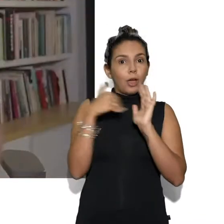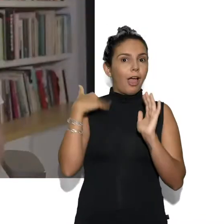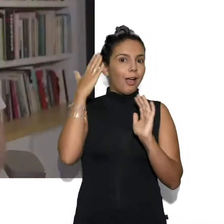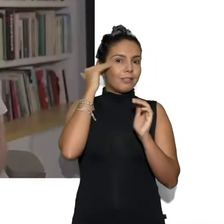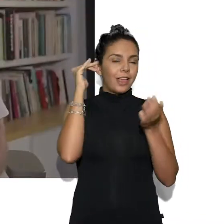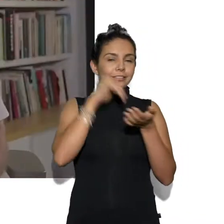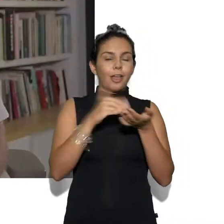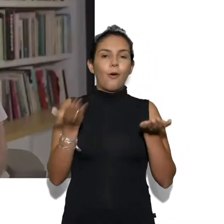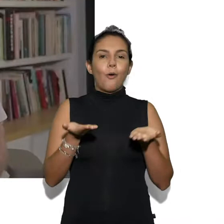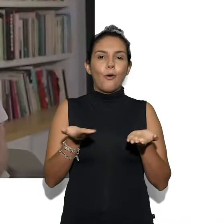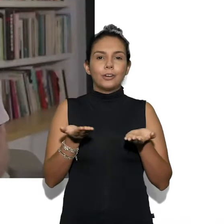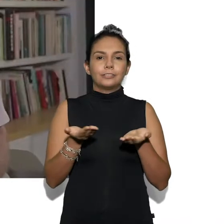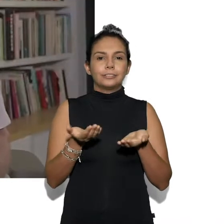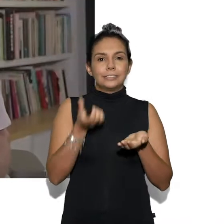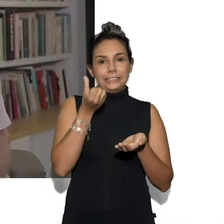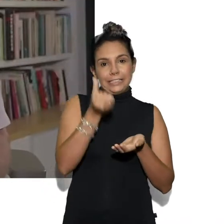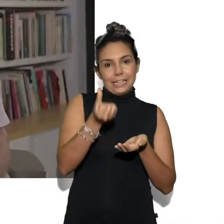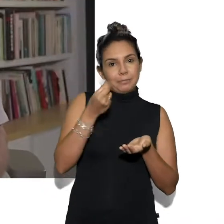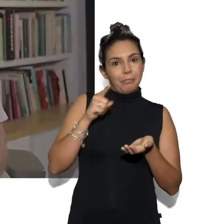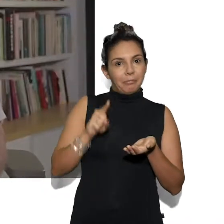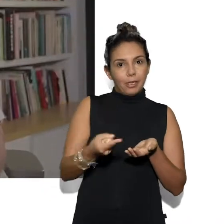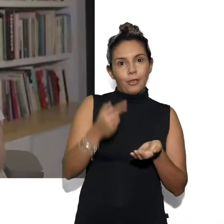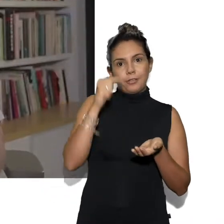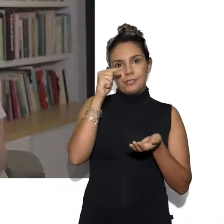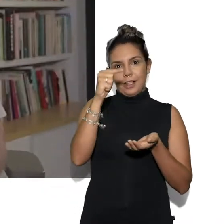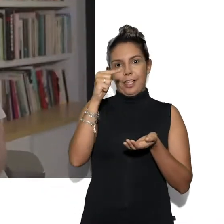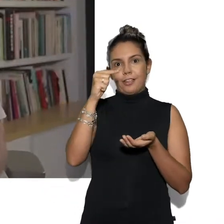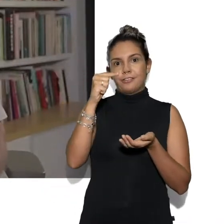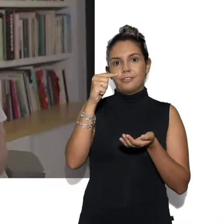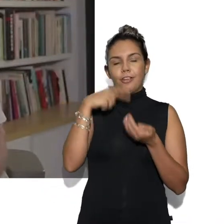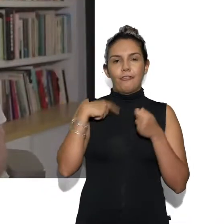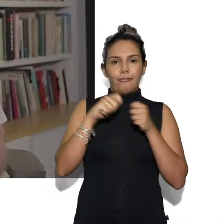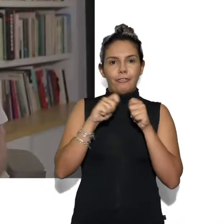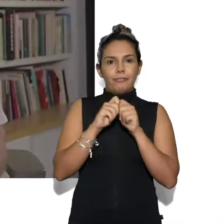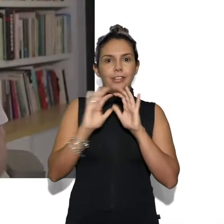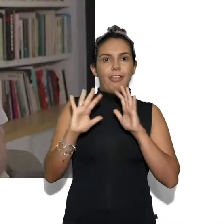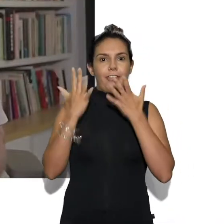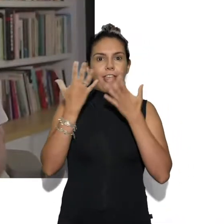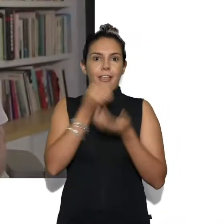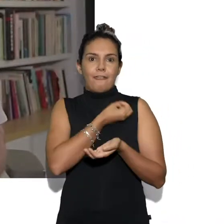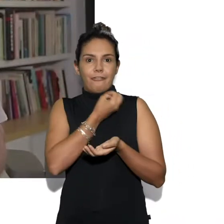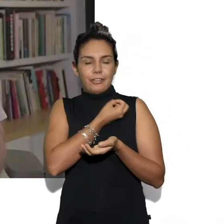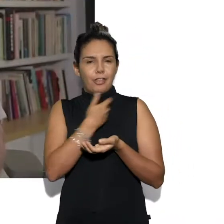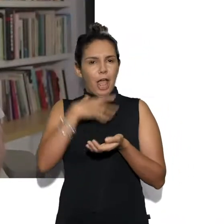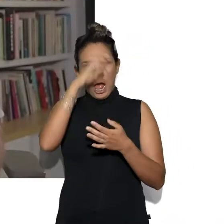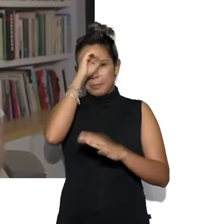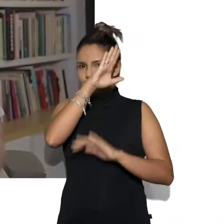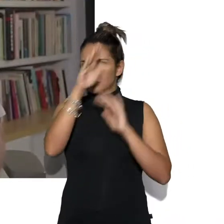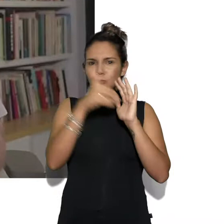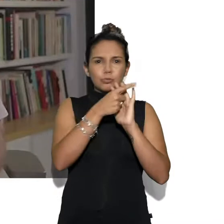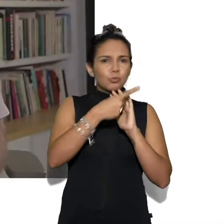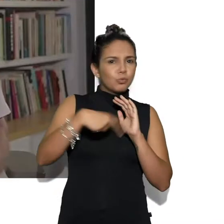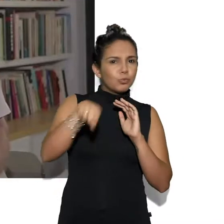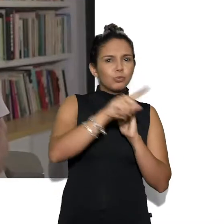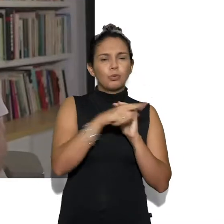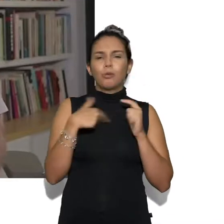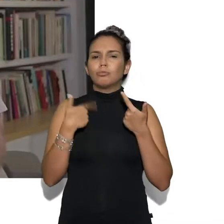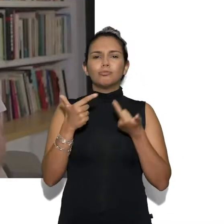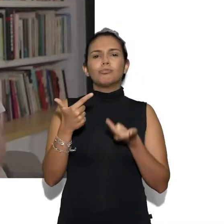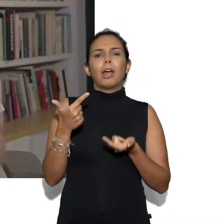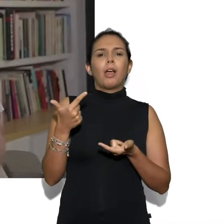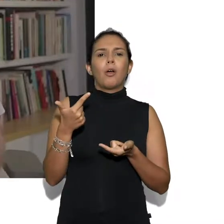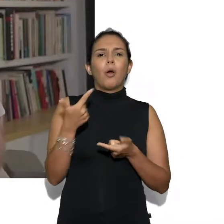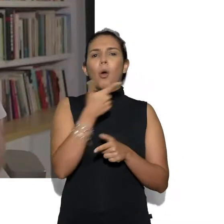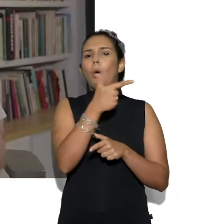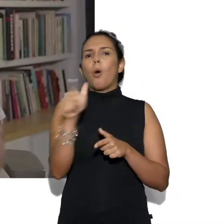vida. Esses 6.000, 7.000 eventos que eu já fiz na vida aí, eu aprendi tudo com eles. Eu não tenho